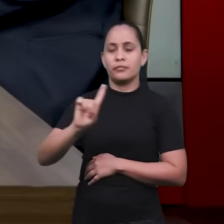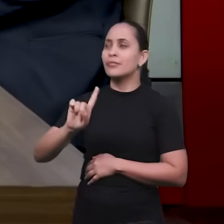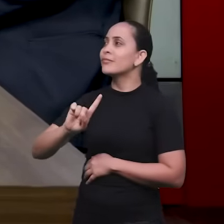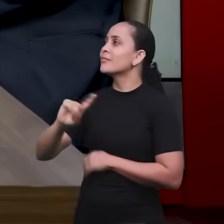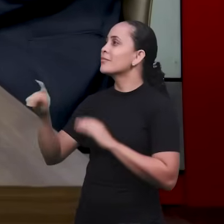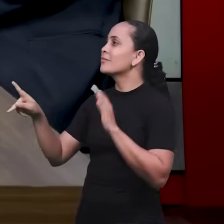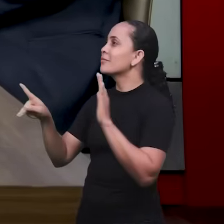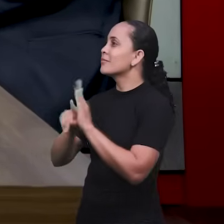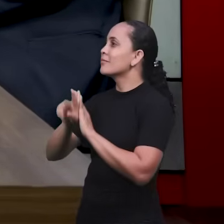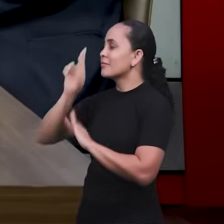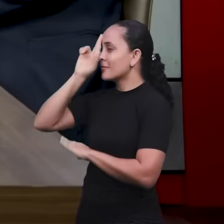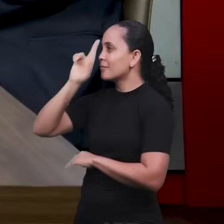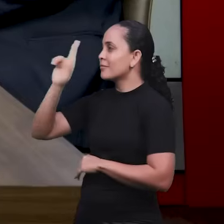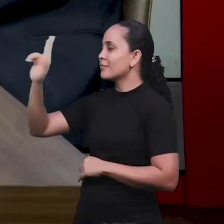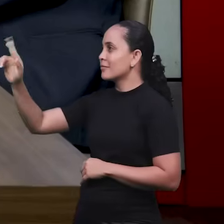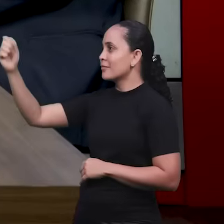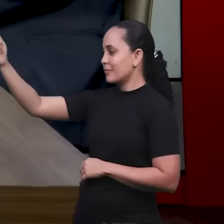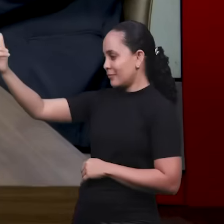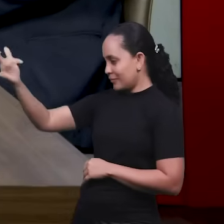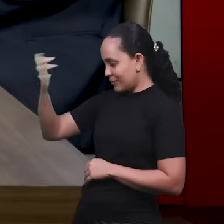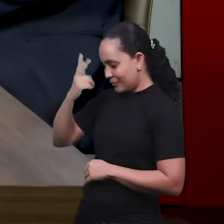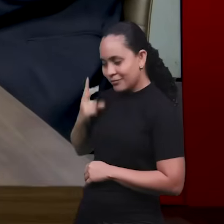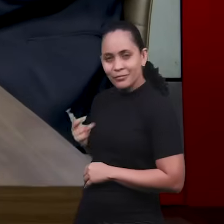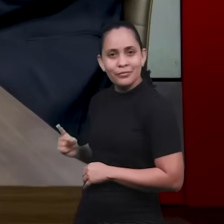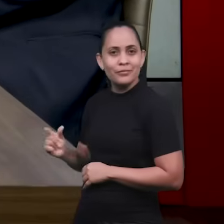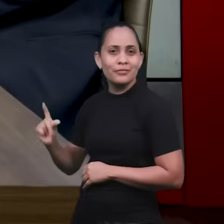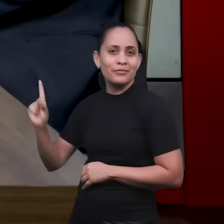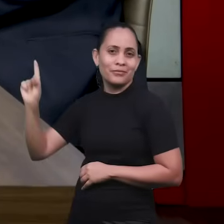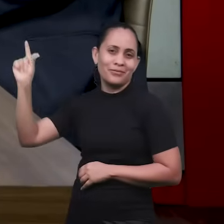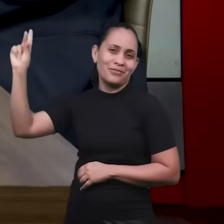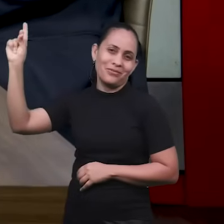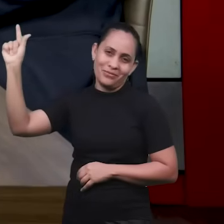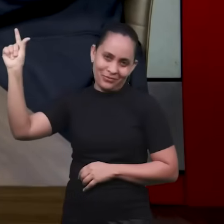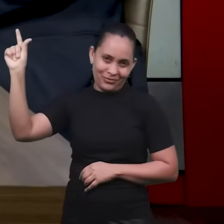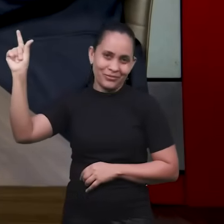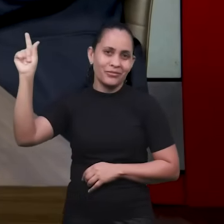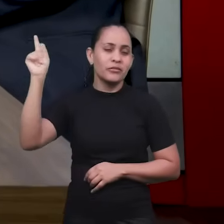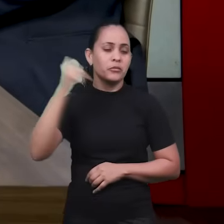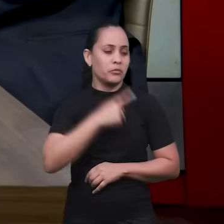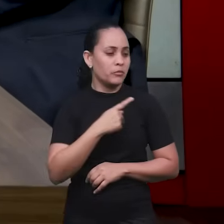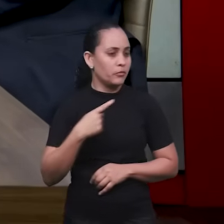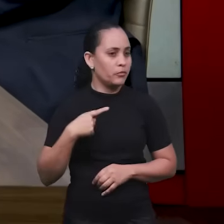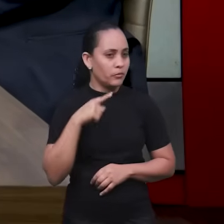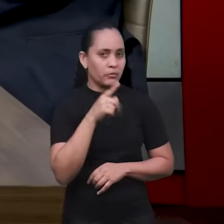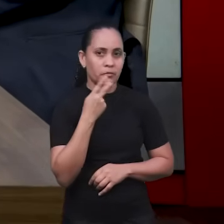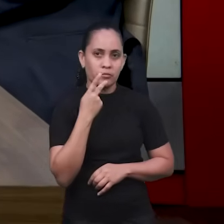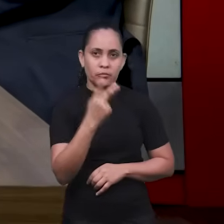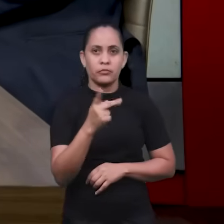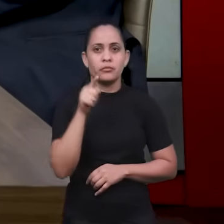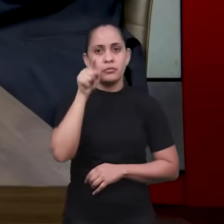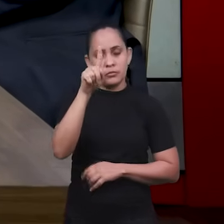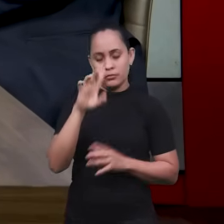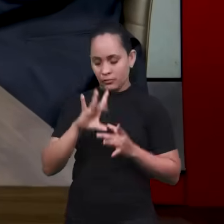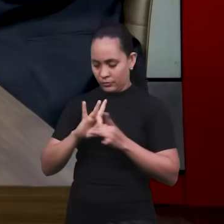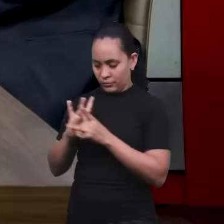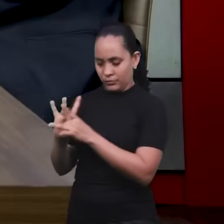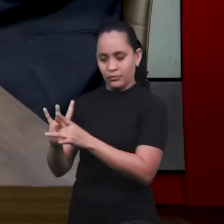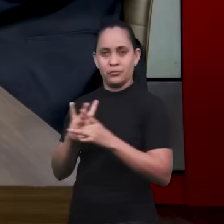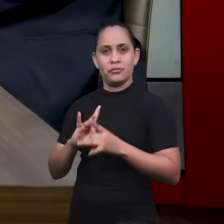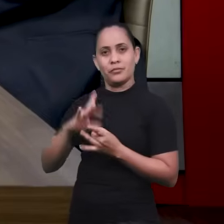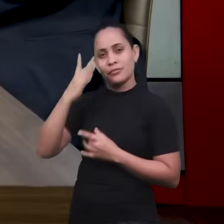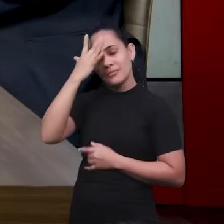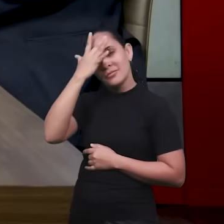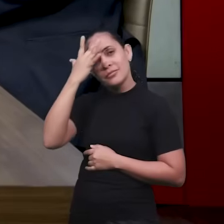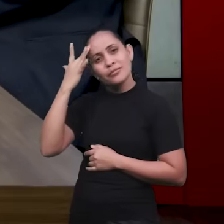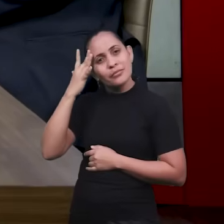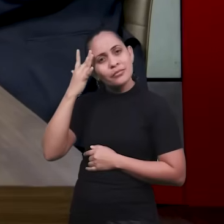reforçando aqui, Jesus não é a luz da obra criadora, mas da obra redentora. Então é um mistério isso. O